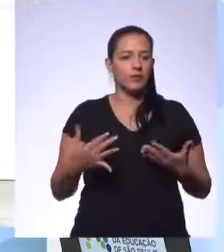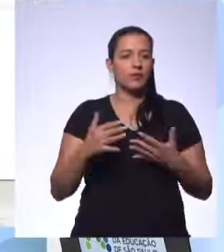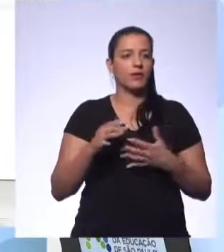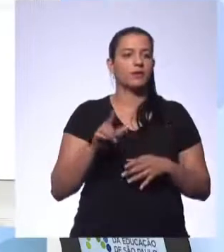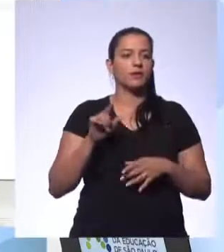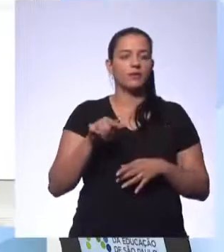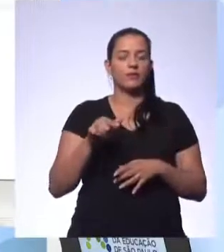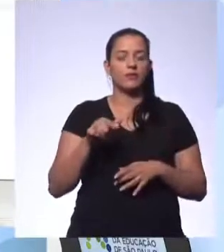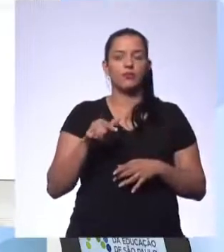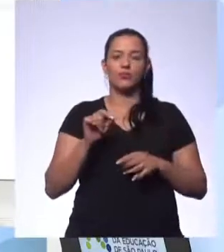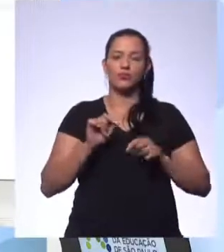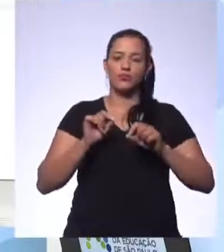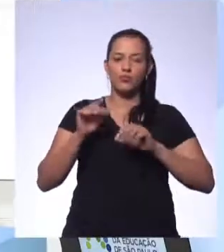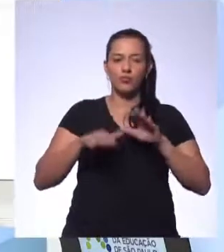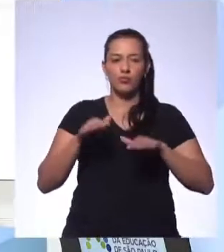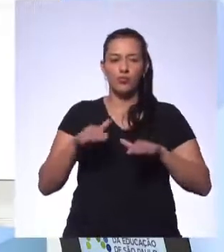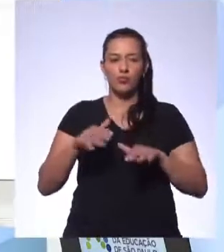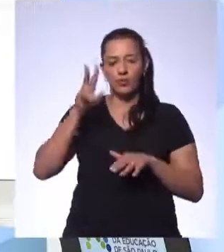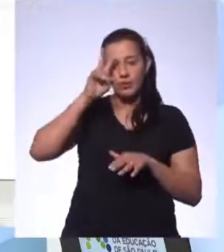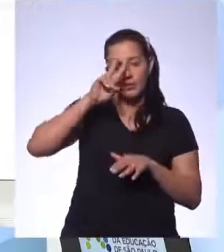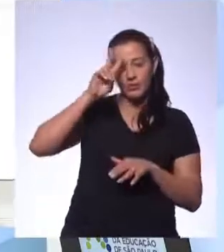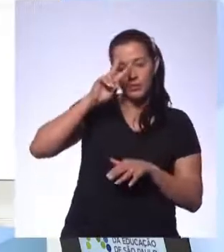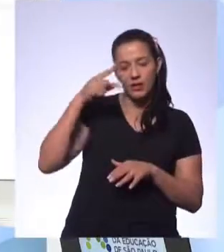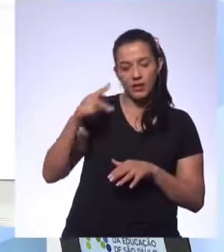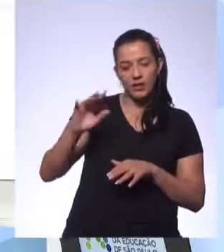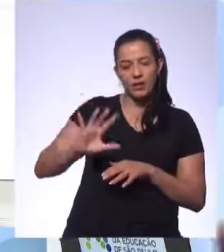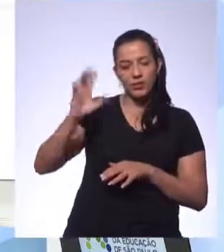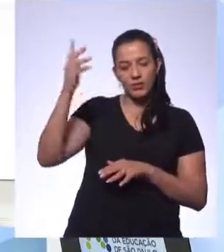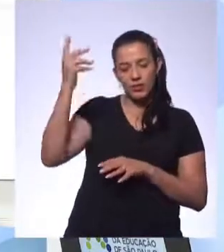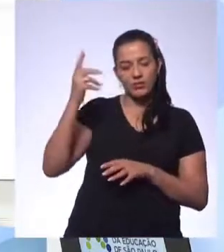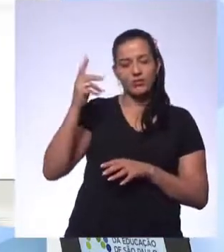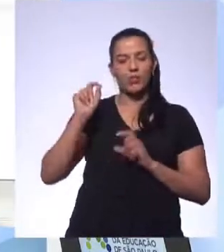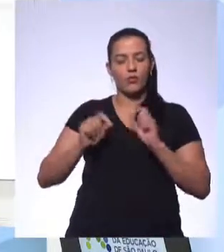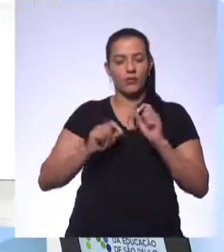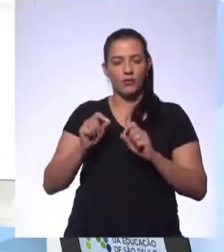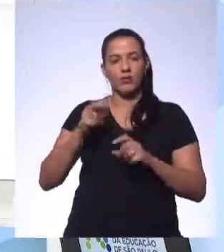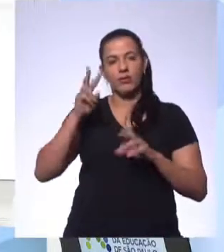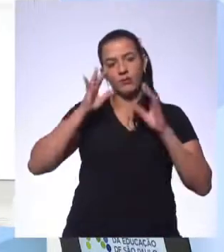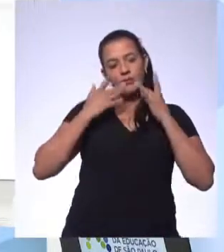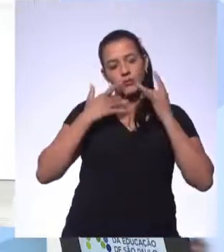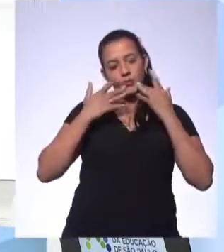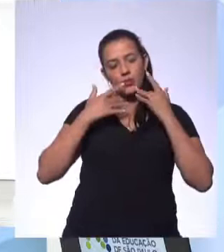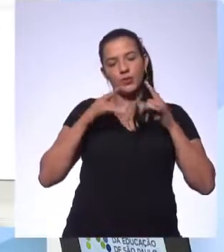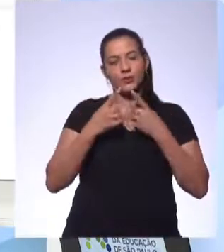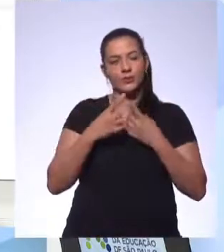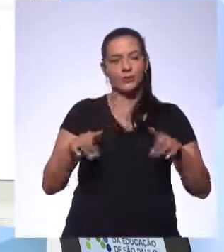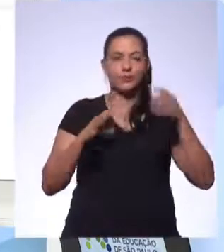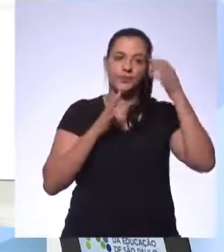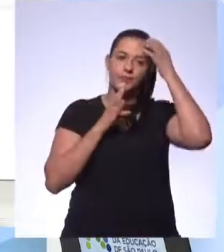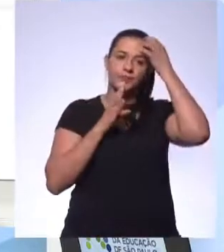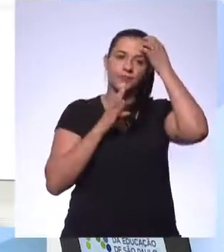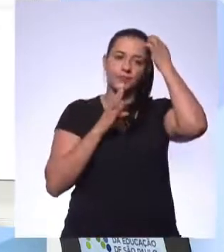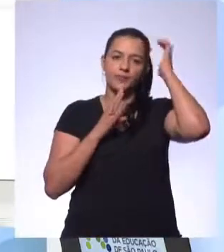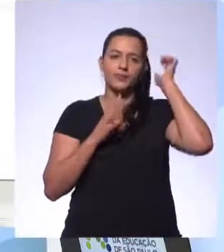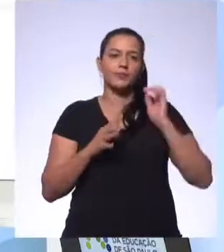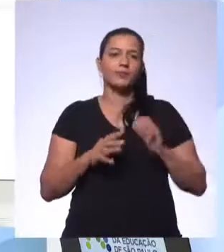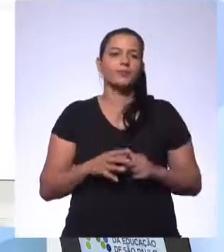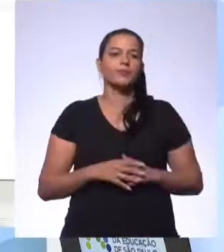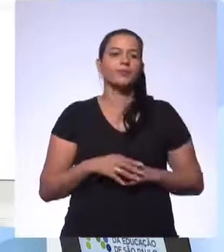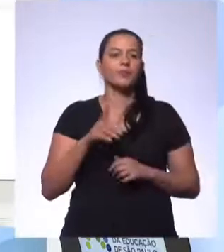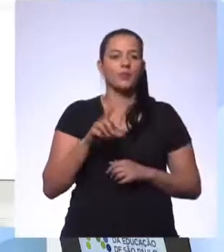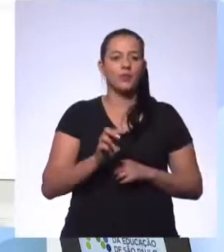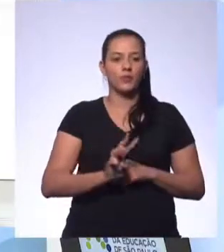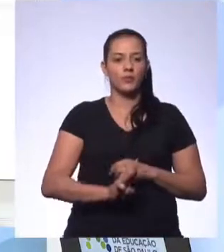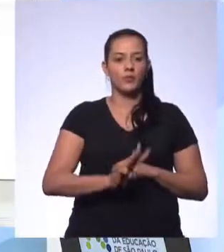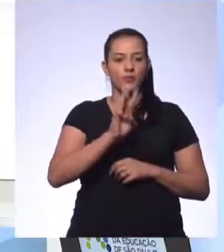para a gurizada de hoje relembrar um pouco, né? Isso aqui, né? Conhecer, talvez, né? Olha só, o William cita